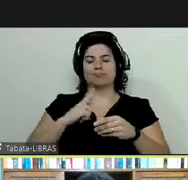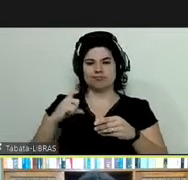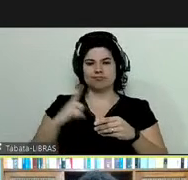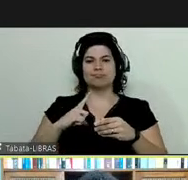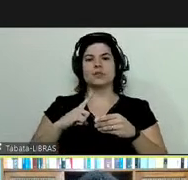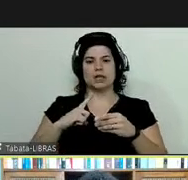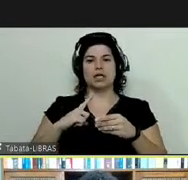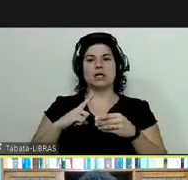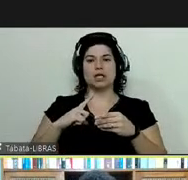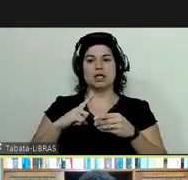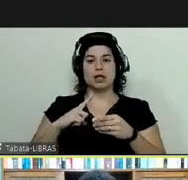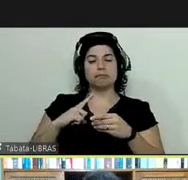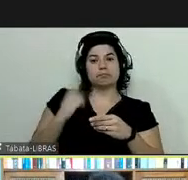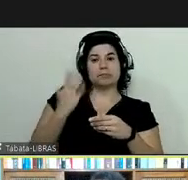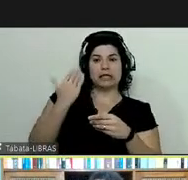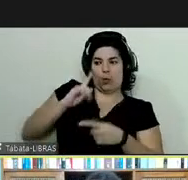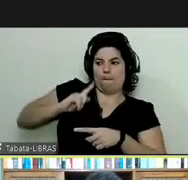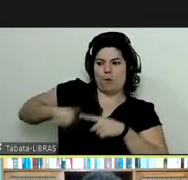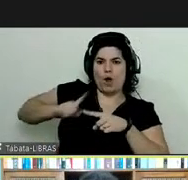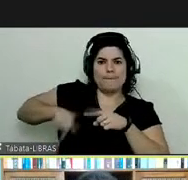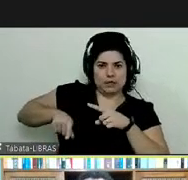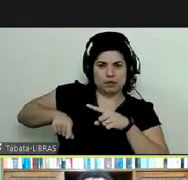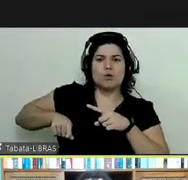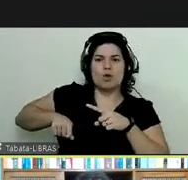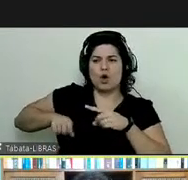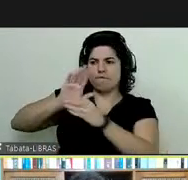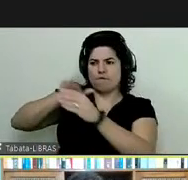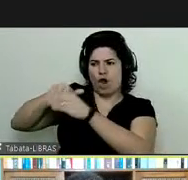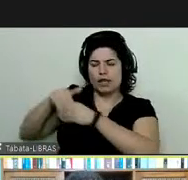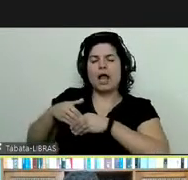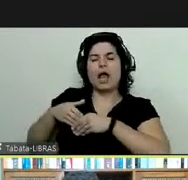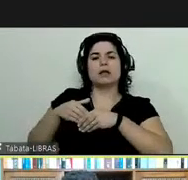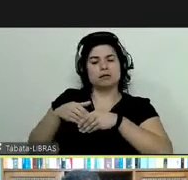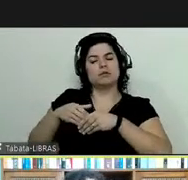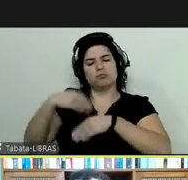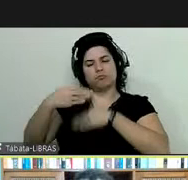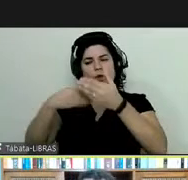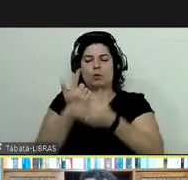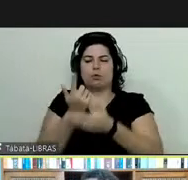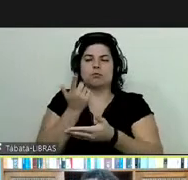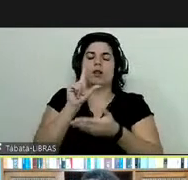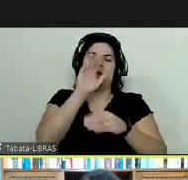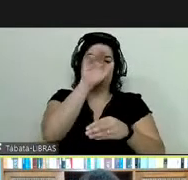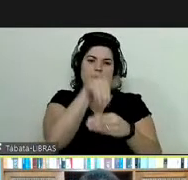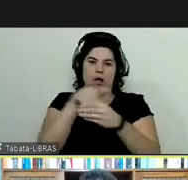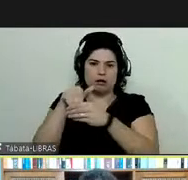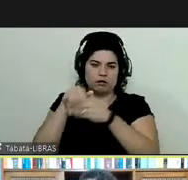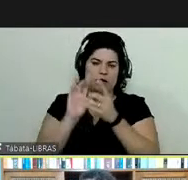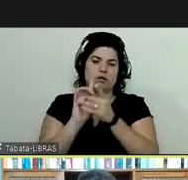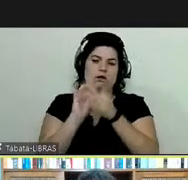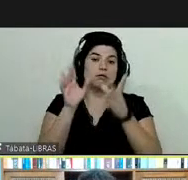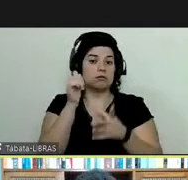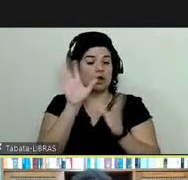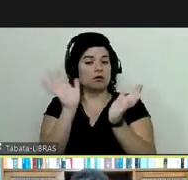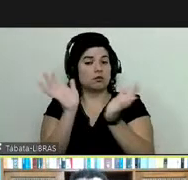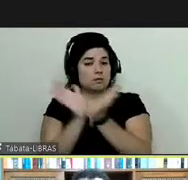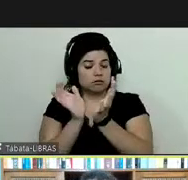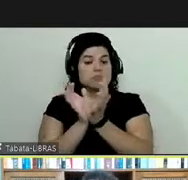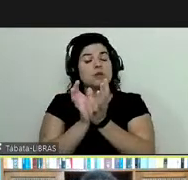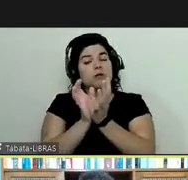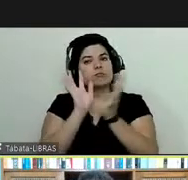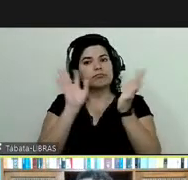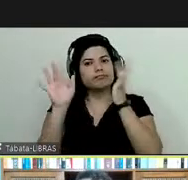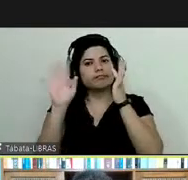alijadas ali da possibilidade de escolha de participação política então todo esse processo é um processo que vai gerando Vamos pensar assim